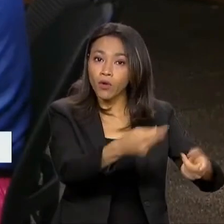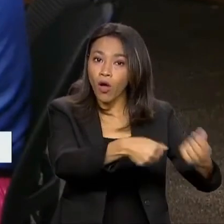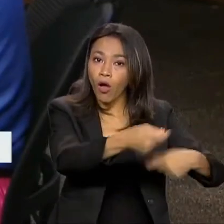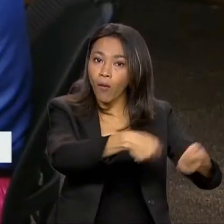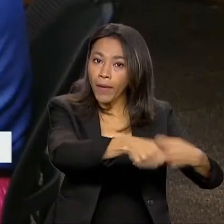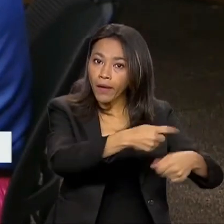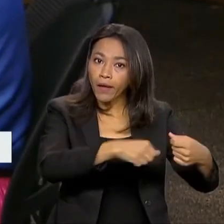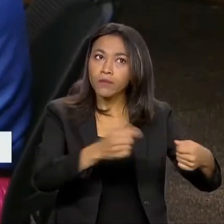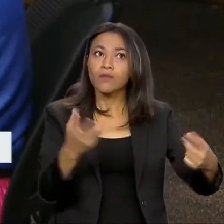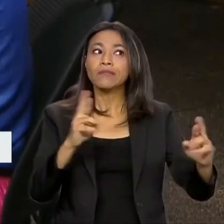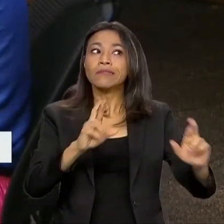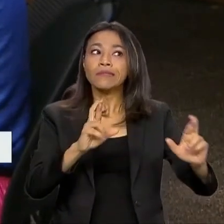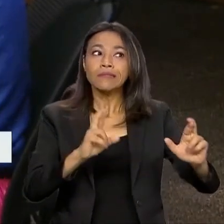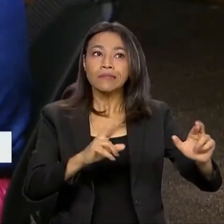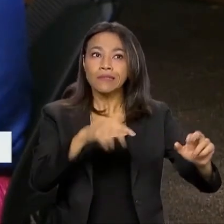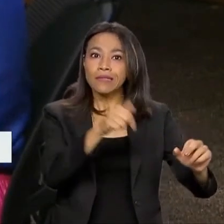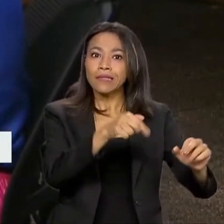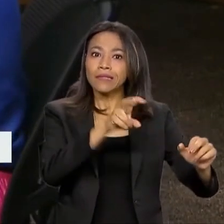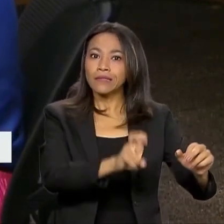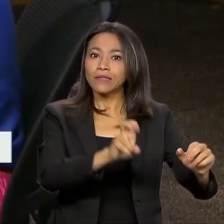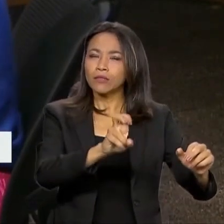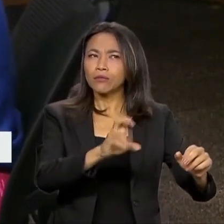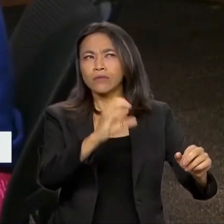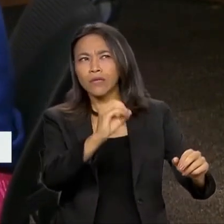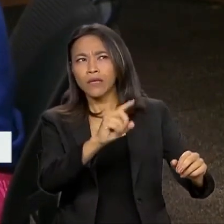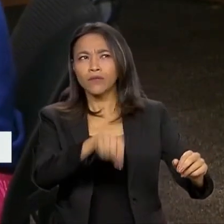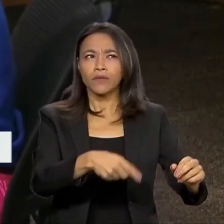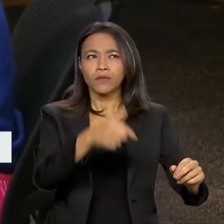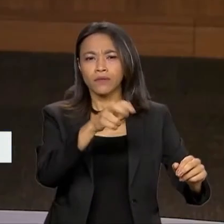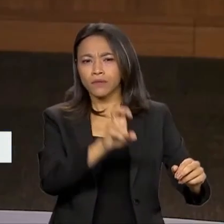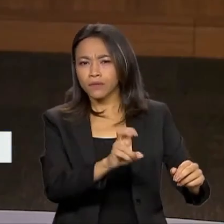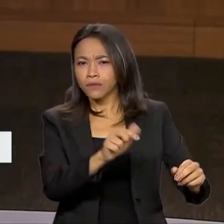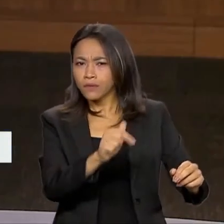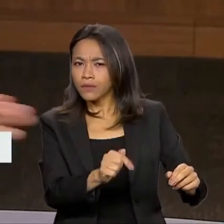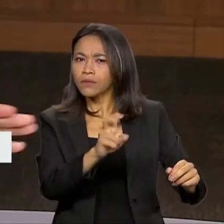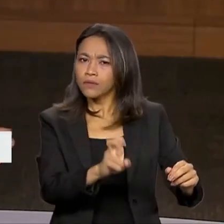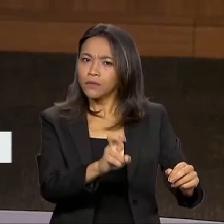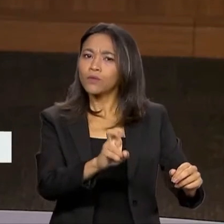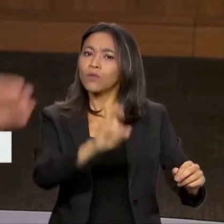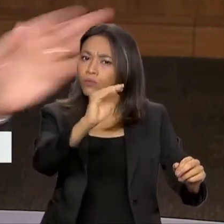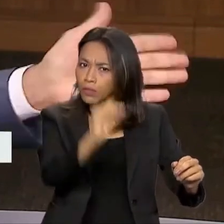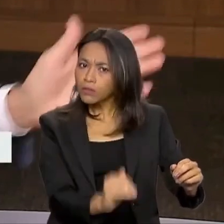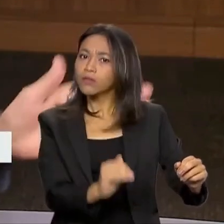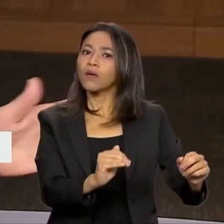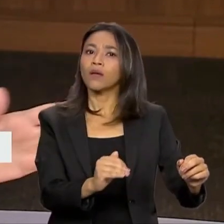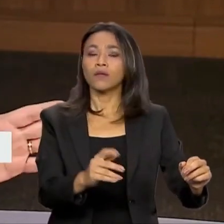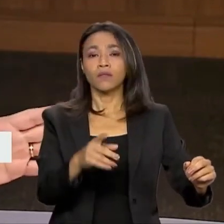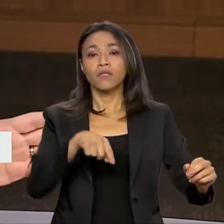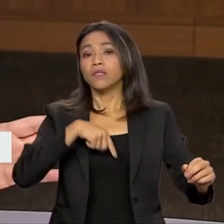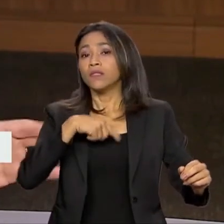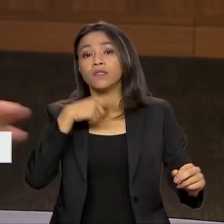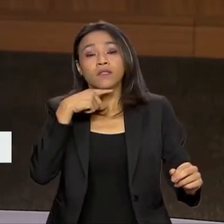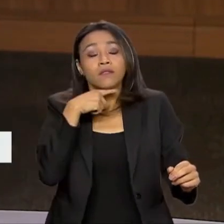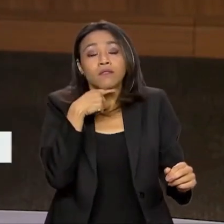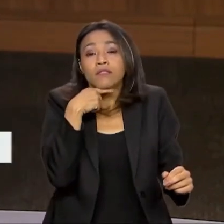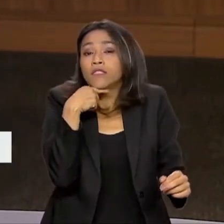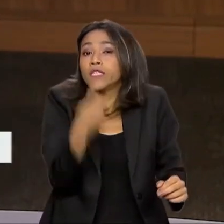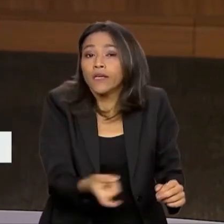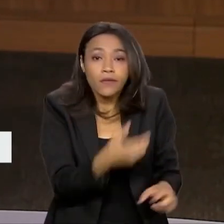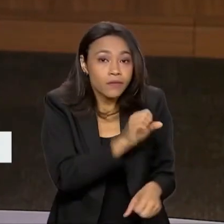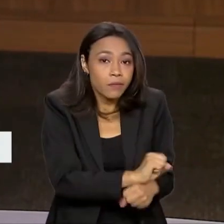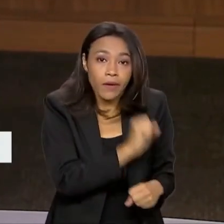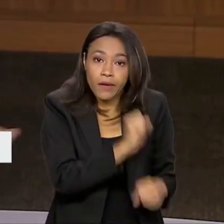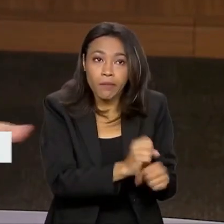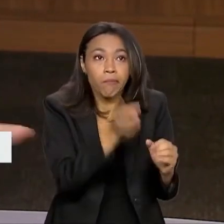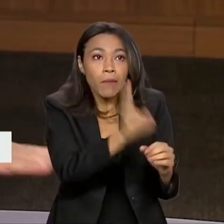queda de 75 pontos de 0,75 ninguém espera a manutenção da taxa ninguém